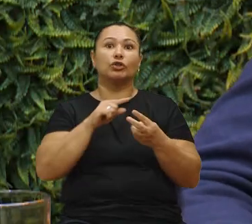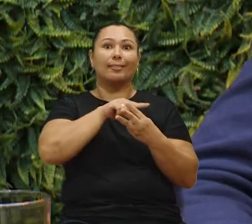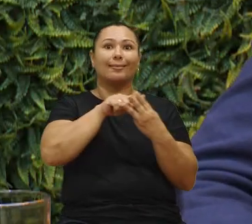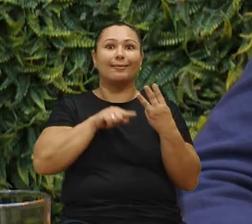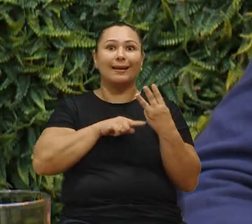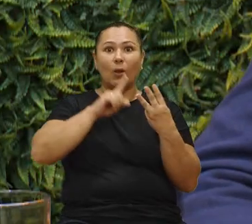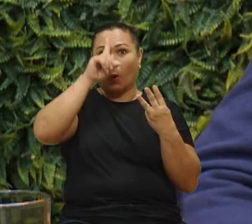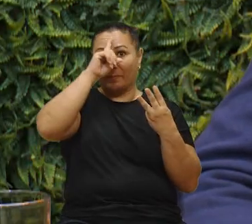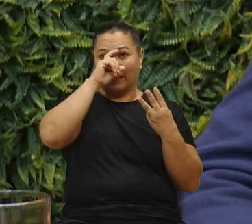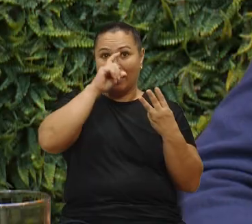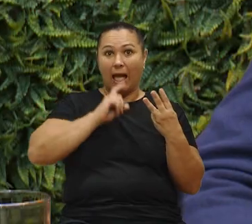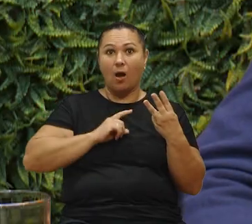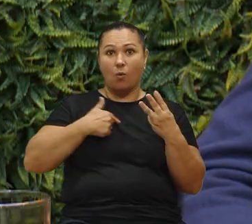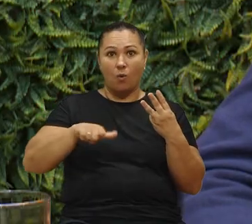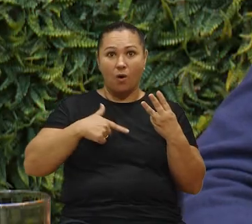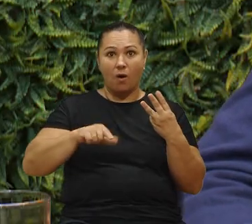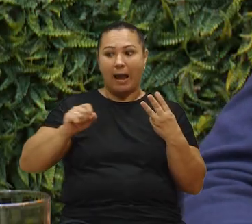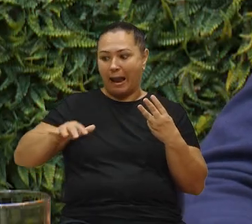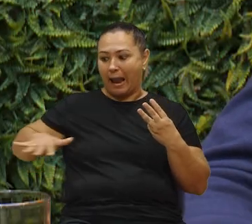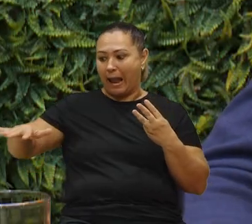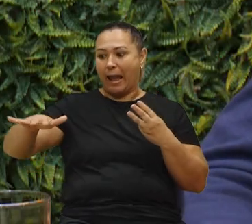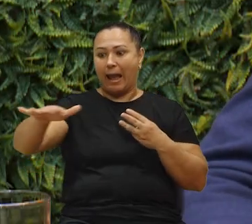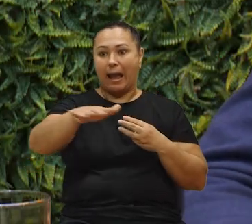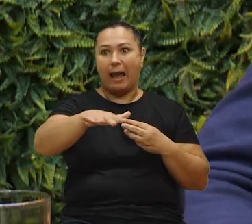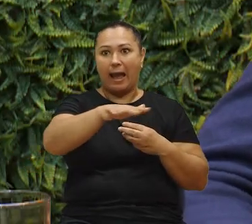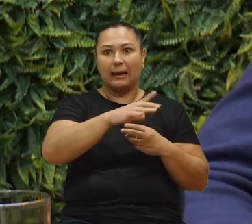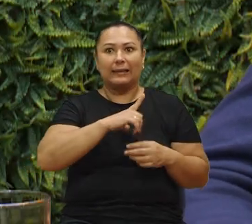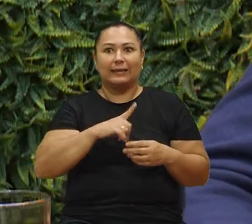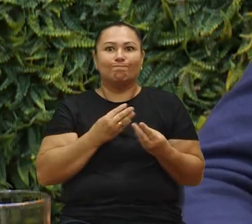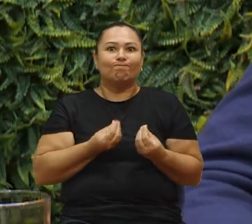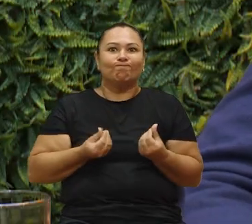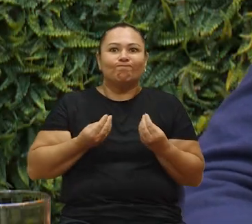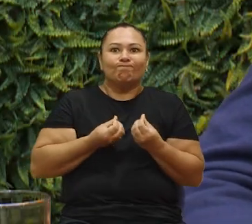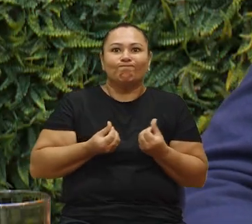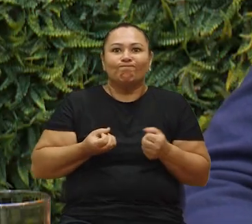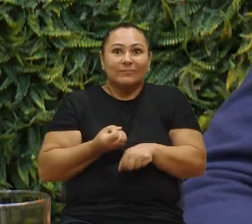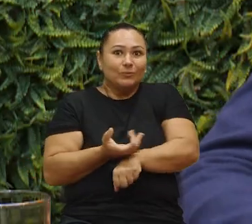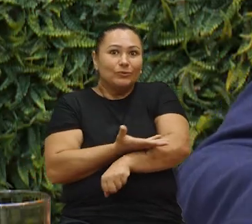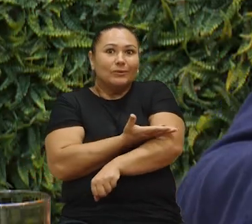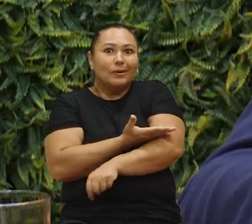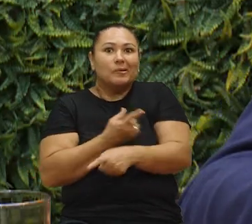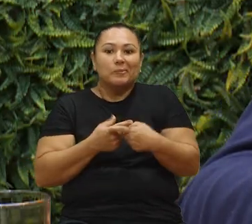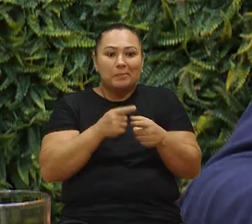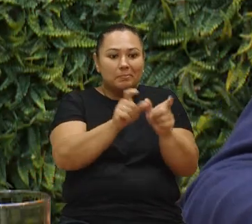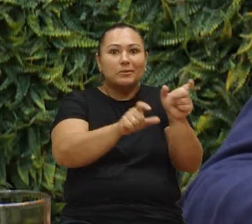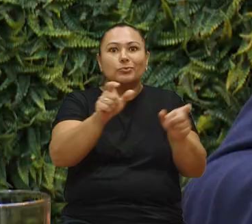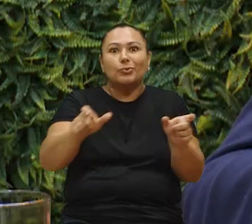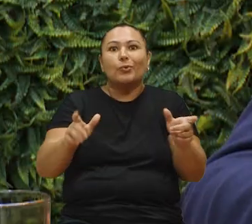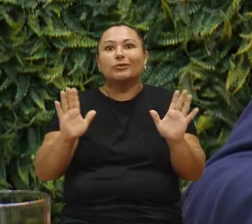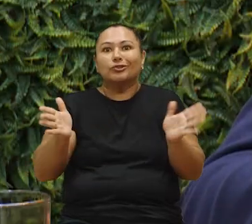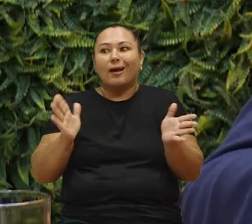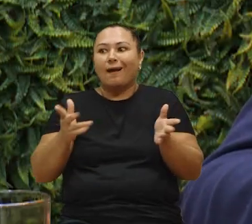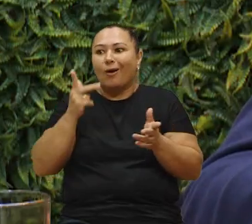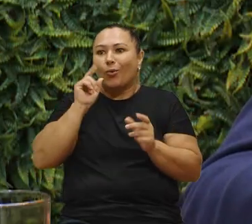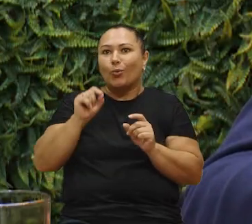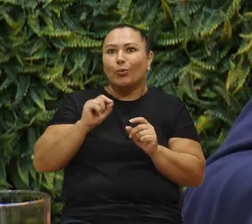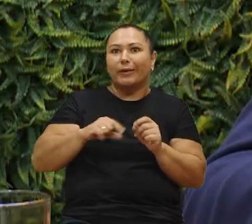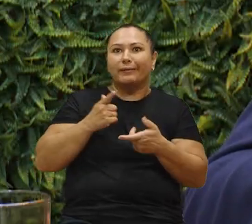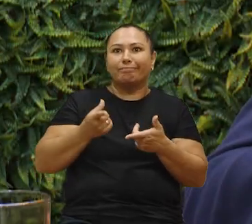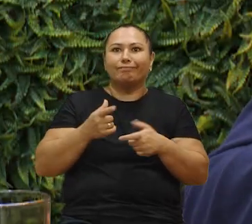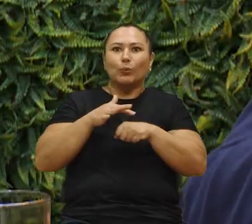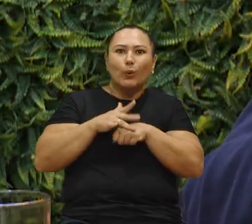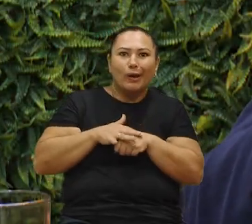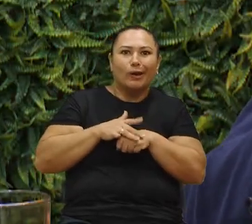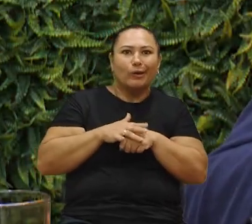trabalho em 3 hospitais de Caxias, que são áreas onde tem uma grande fragilidade emocional, por lidar com pessoas que estão